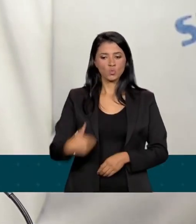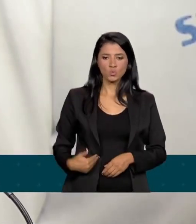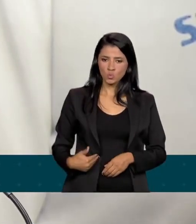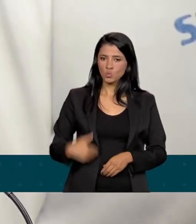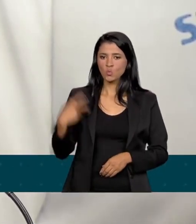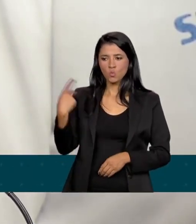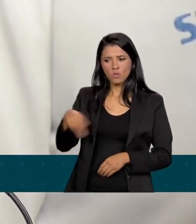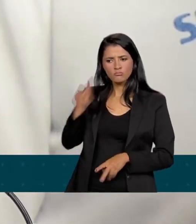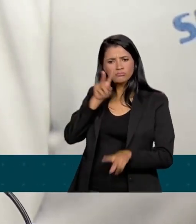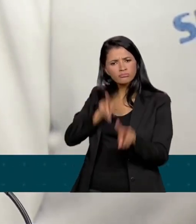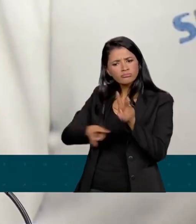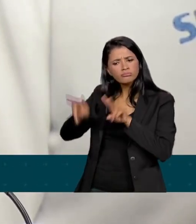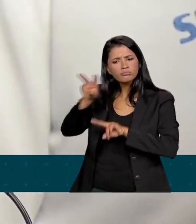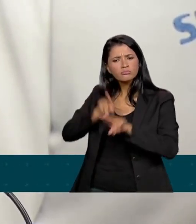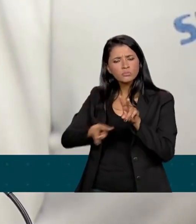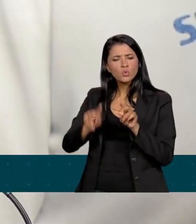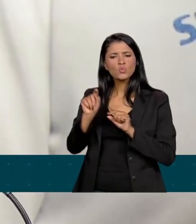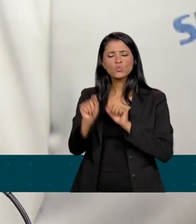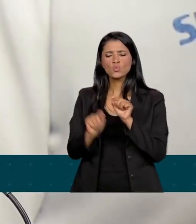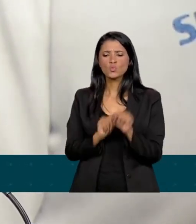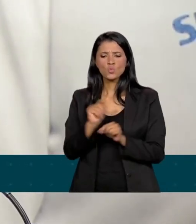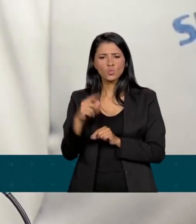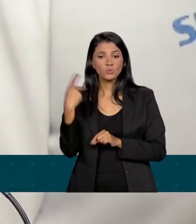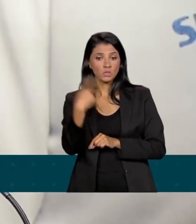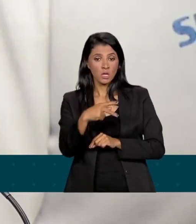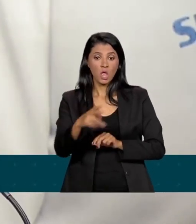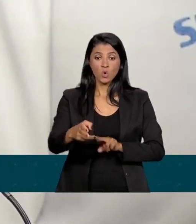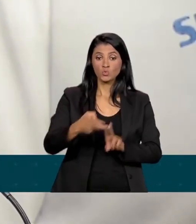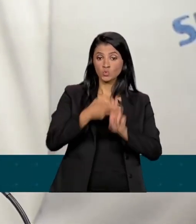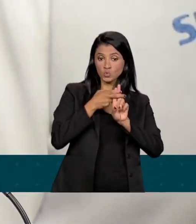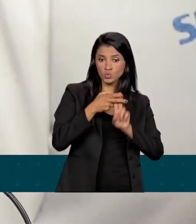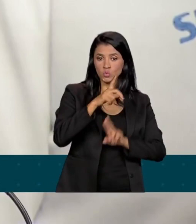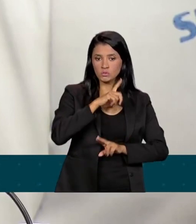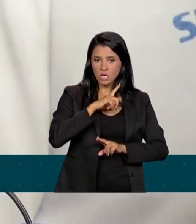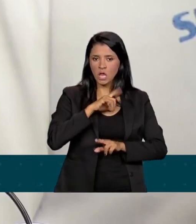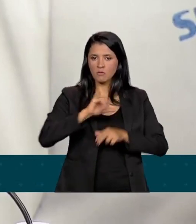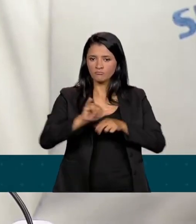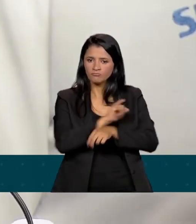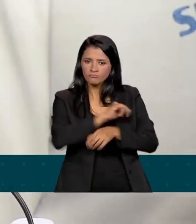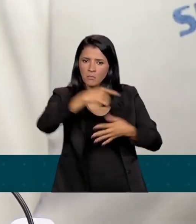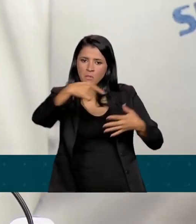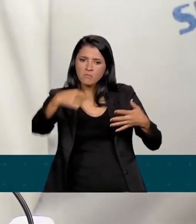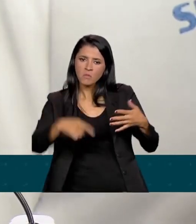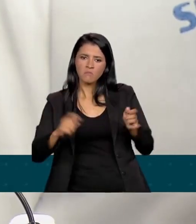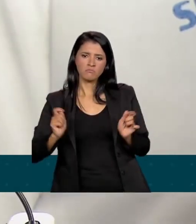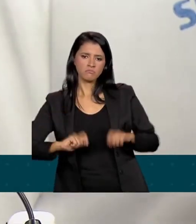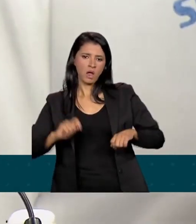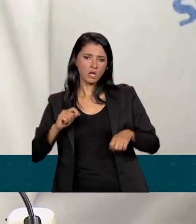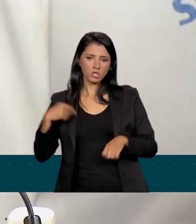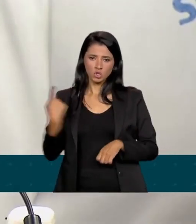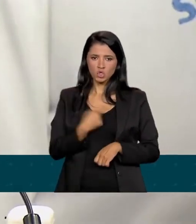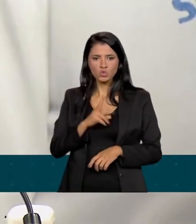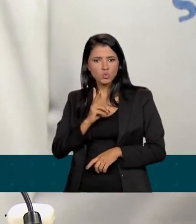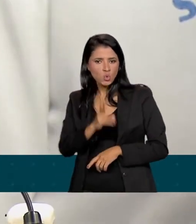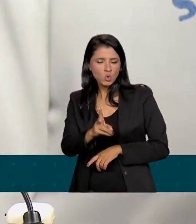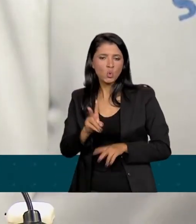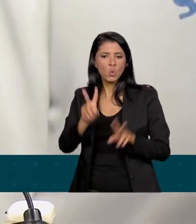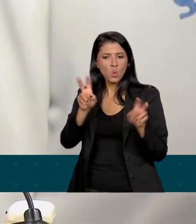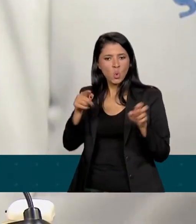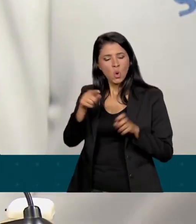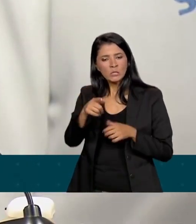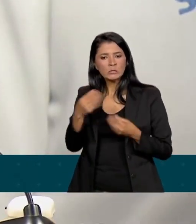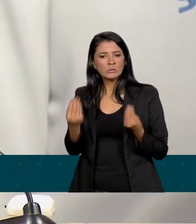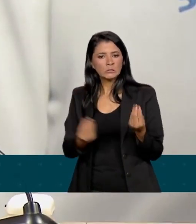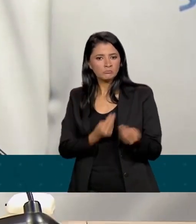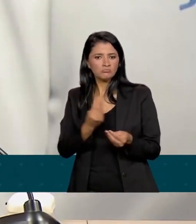na visão de que o SUS tem instrumentos para que caminhemos nessa questão